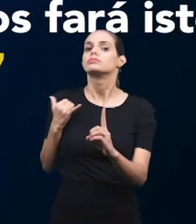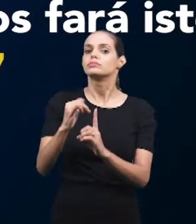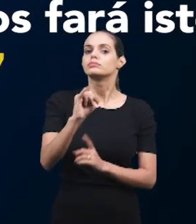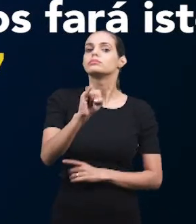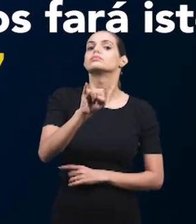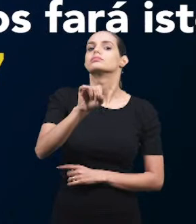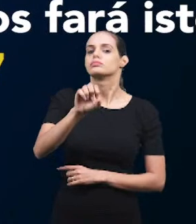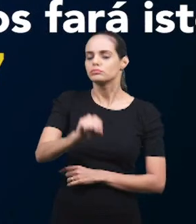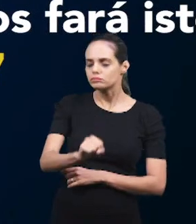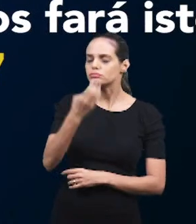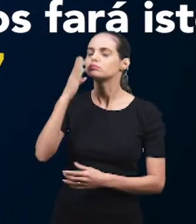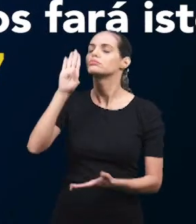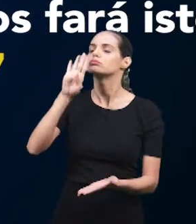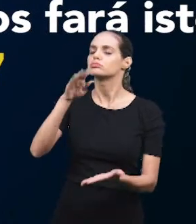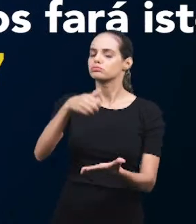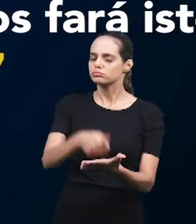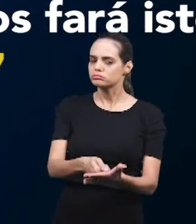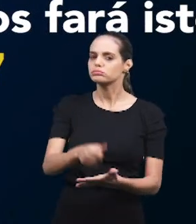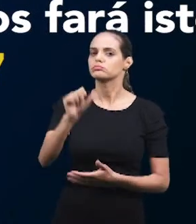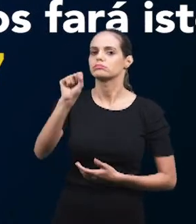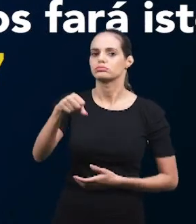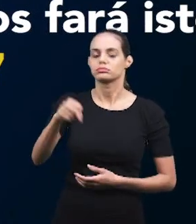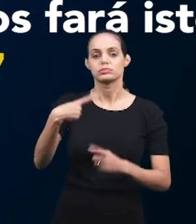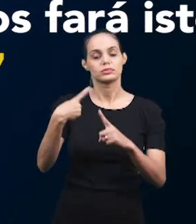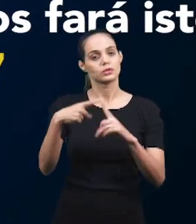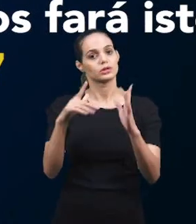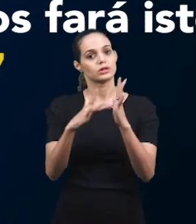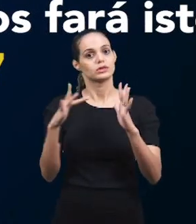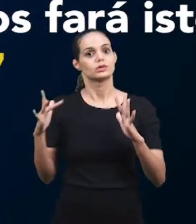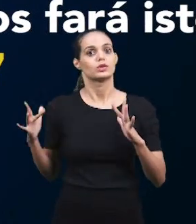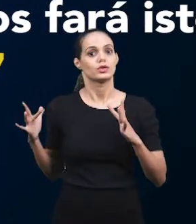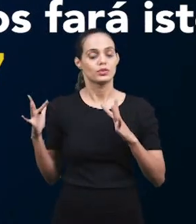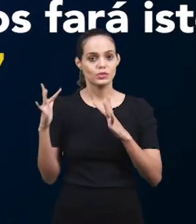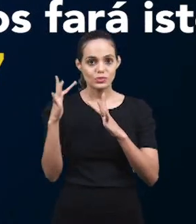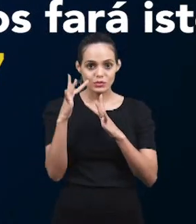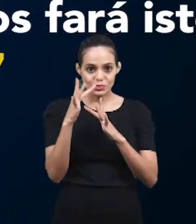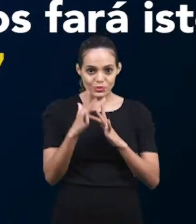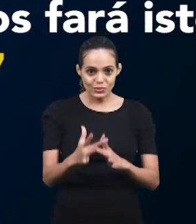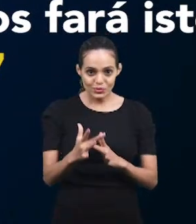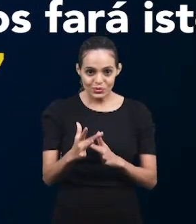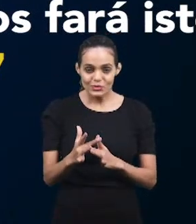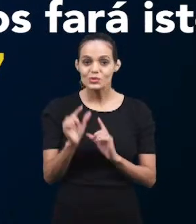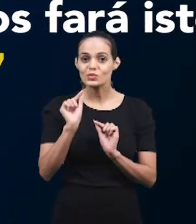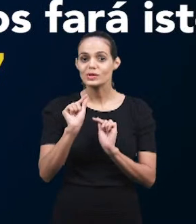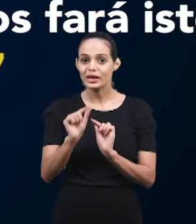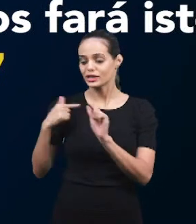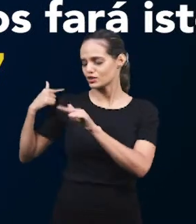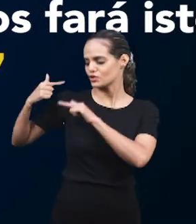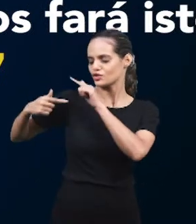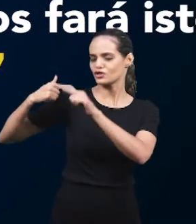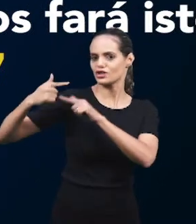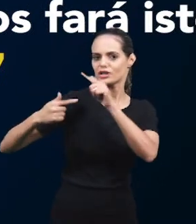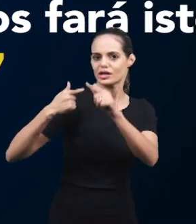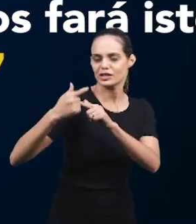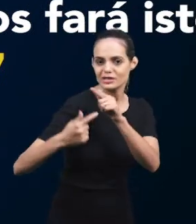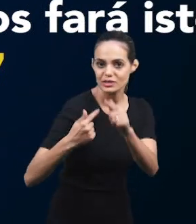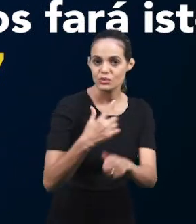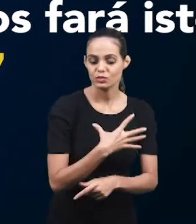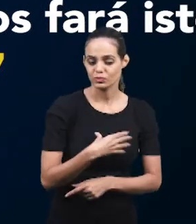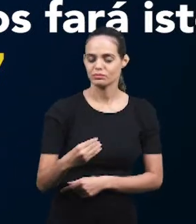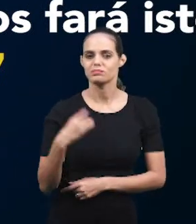que Jesus, o Messias, viria da semente de Davi, viria da descendência de Davi. Portanto,